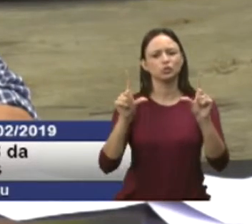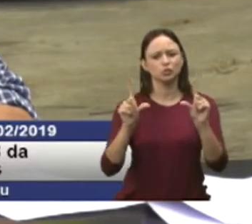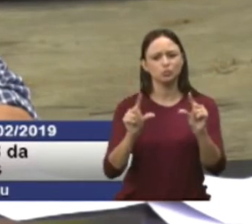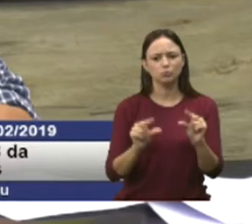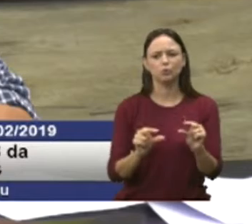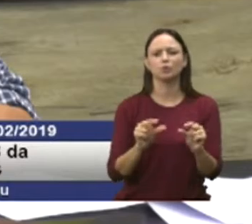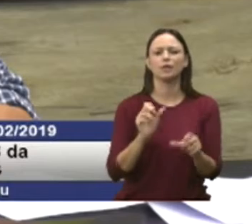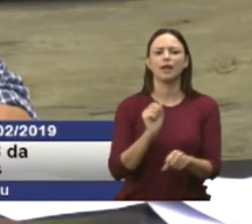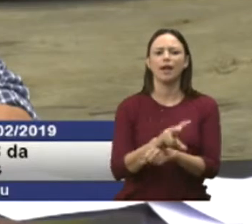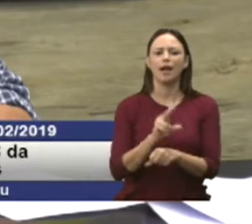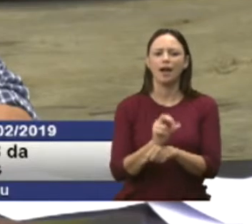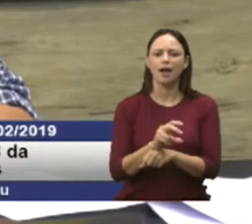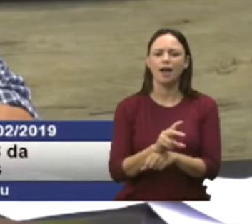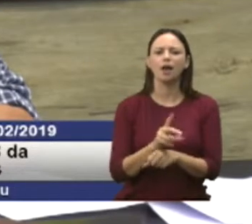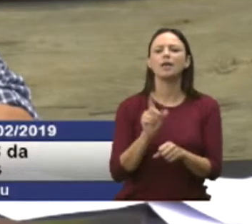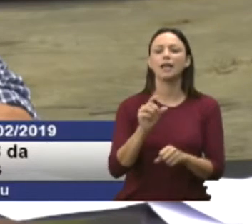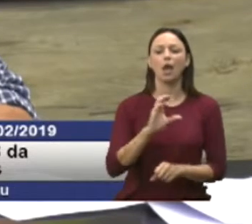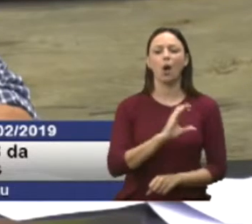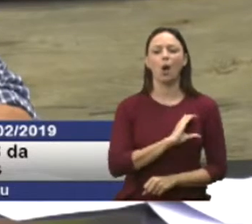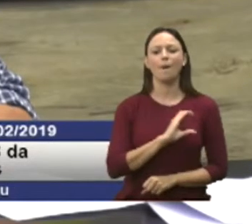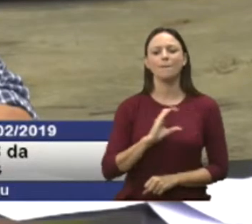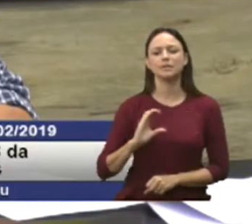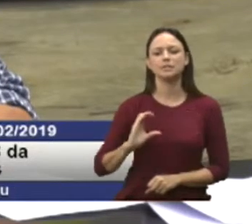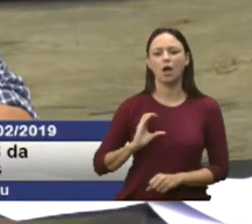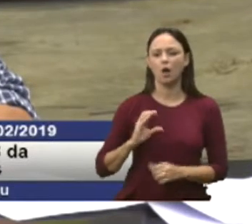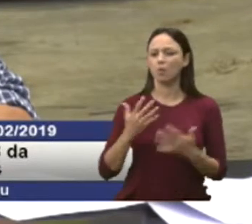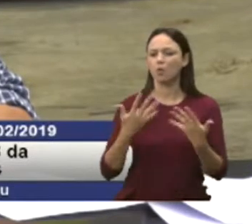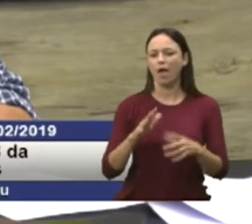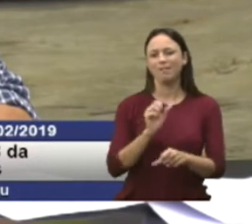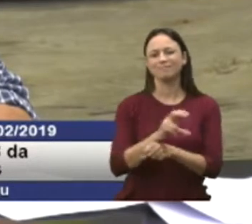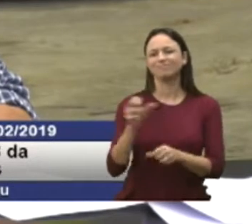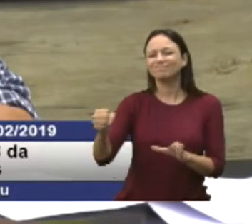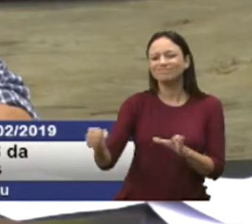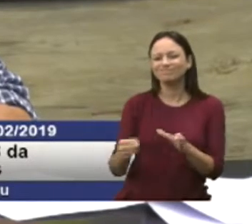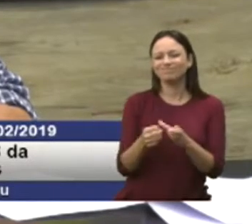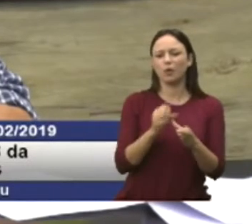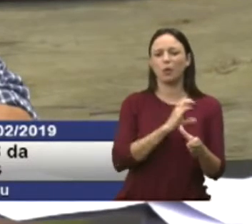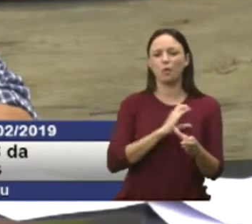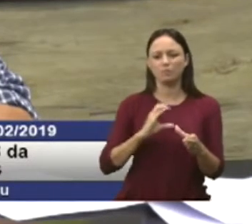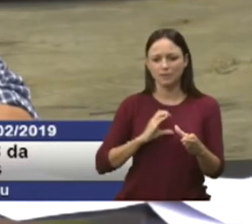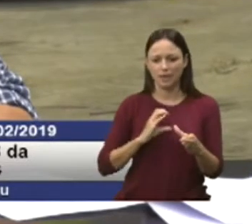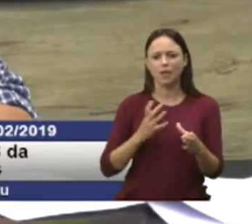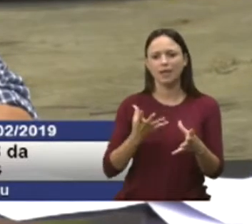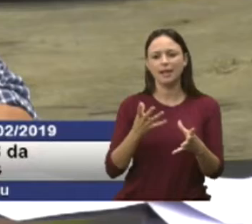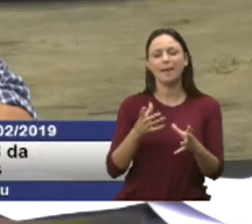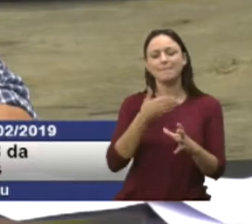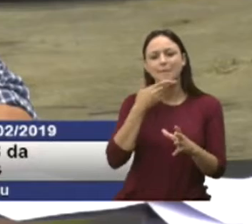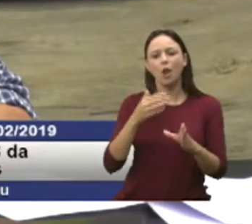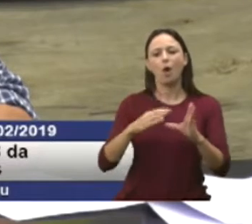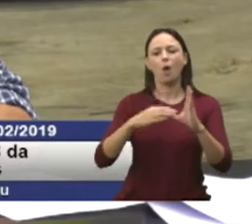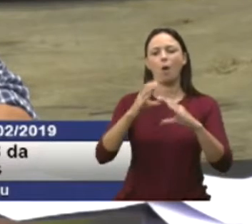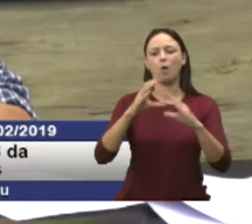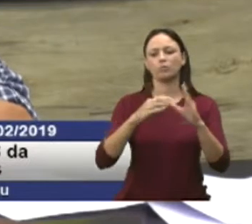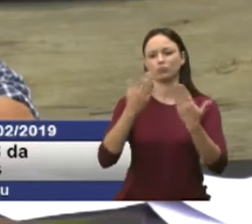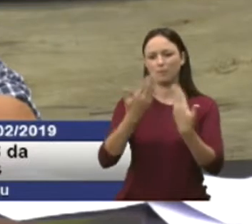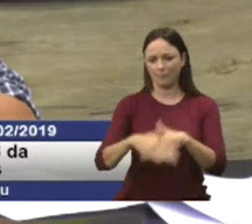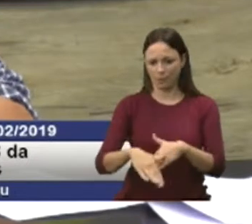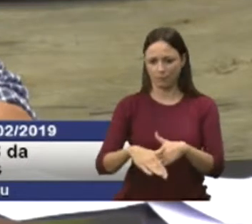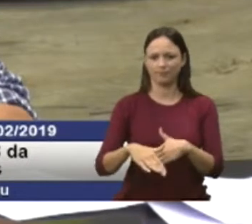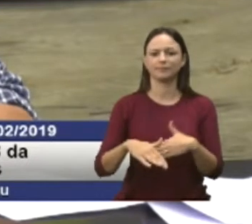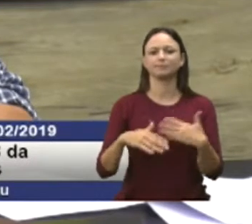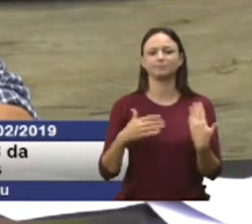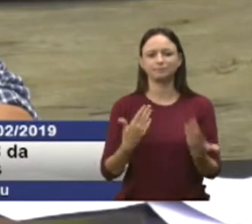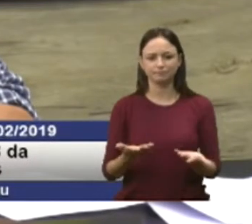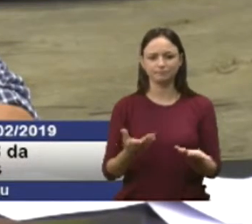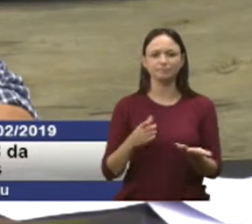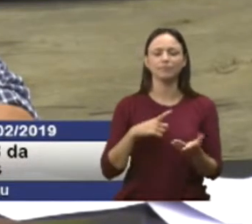de comissão com a adequação de cargos concursados. Então, nós estaremos passando